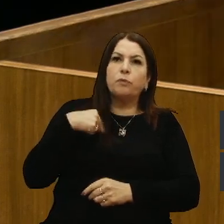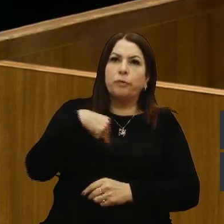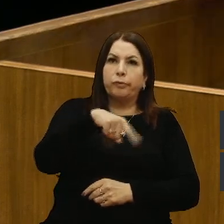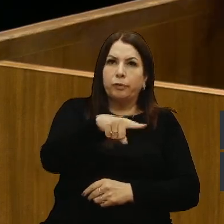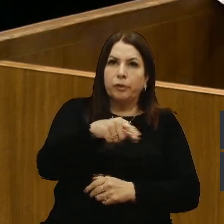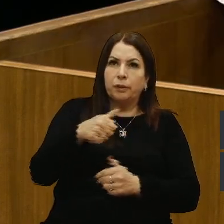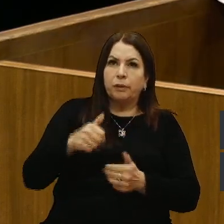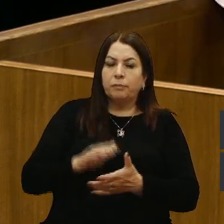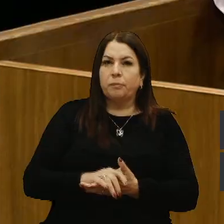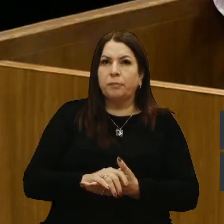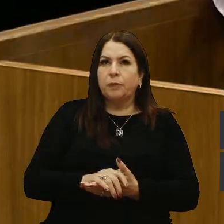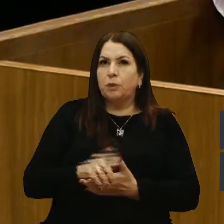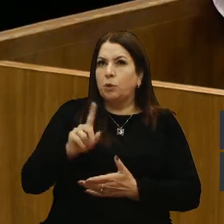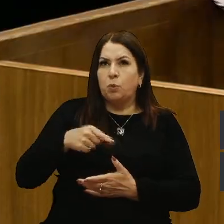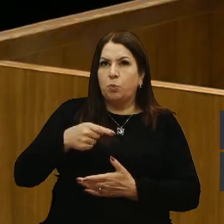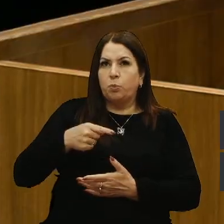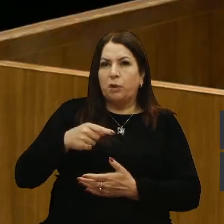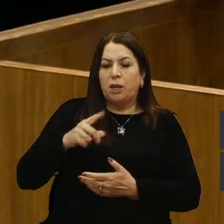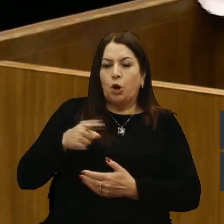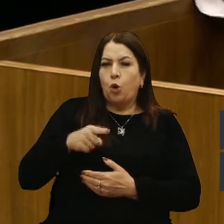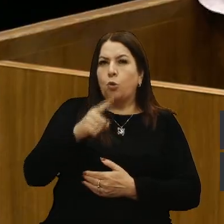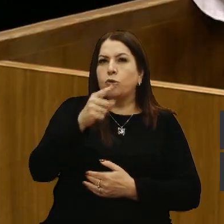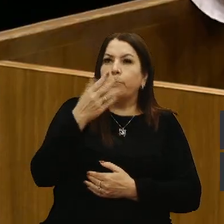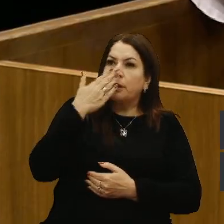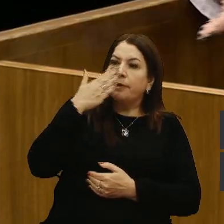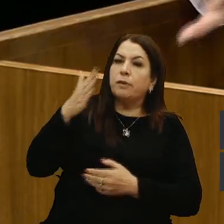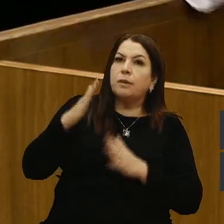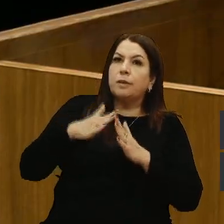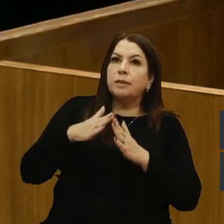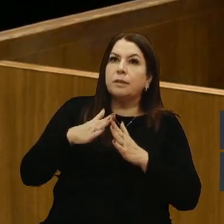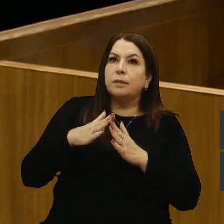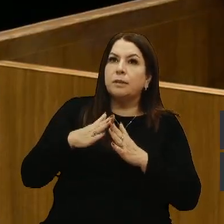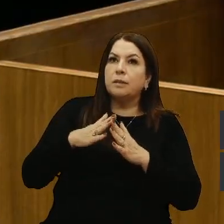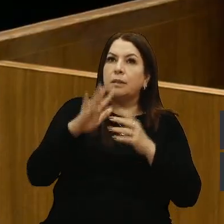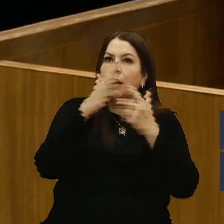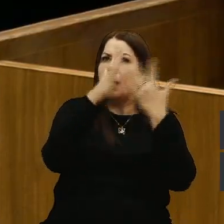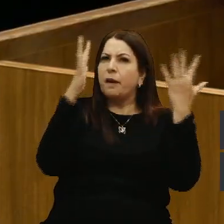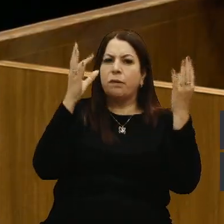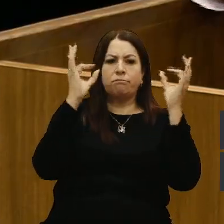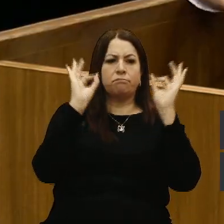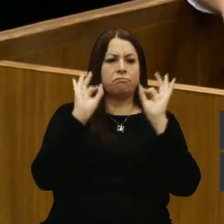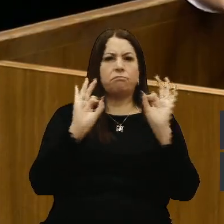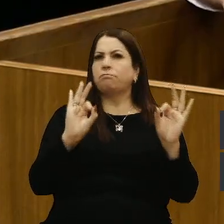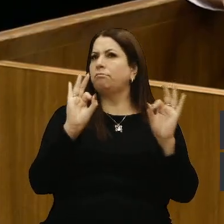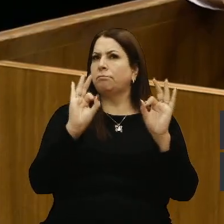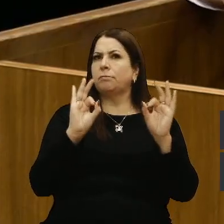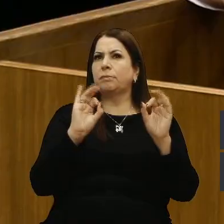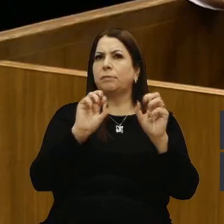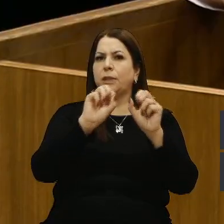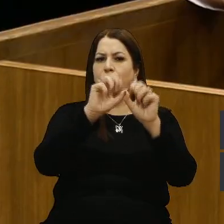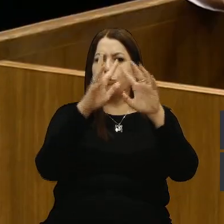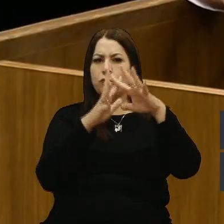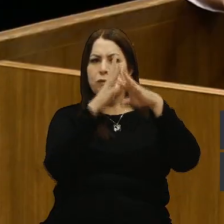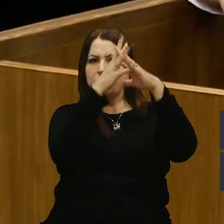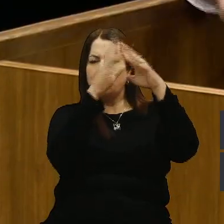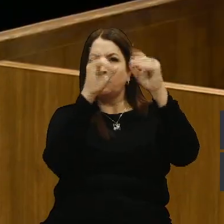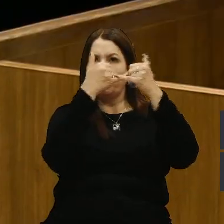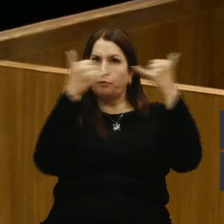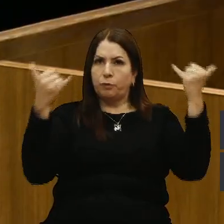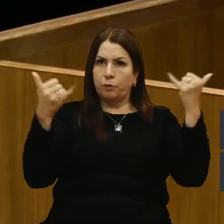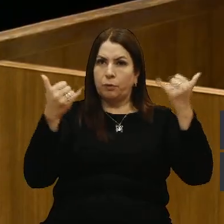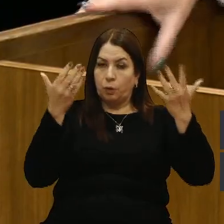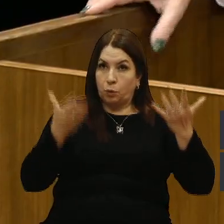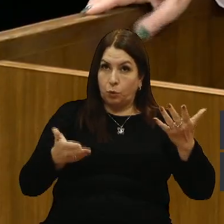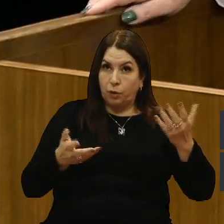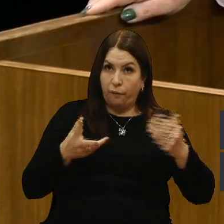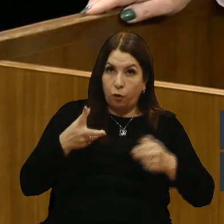porque não é tão longe, passei na frente da casa, está lá a árvore, intacta, estragando os fios. Agora